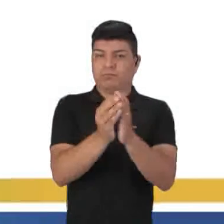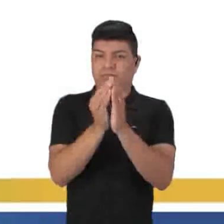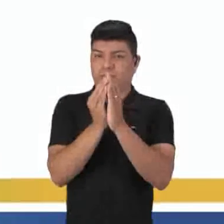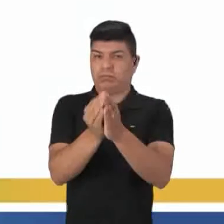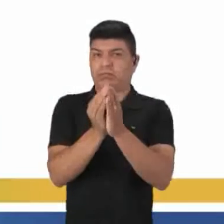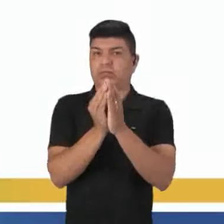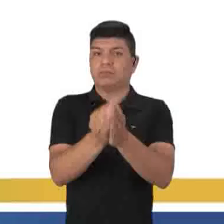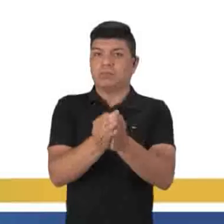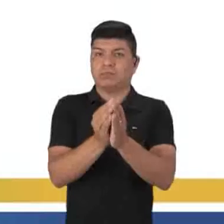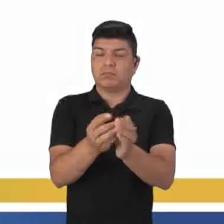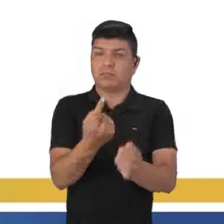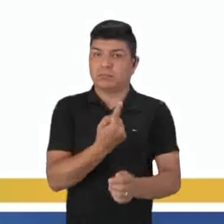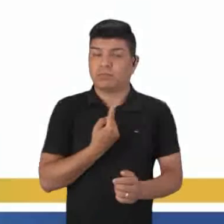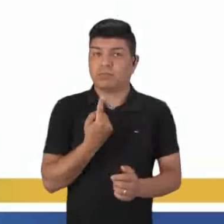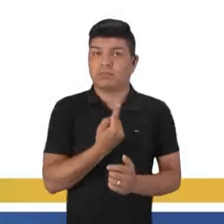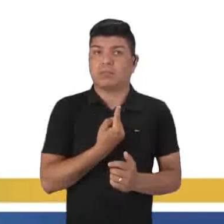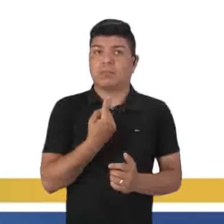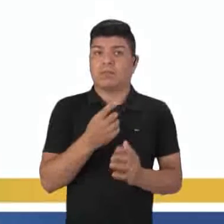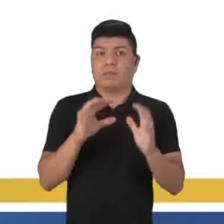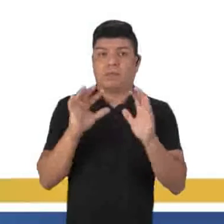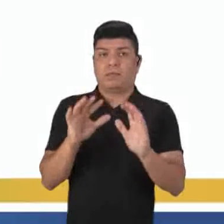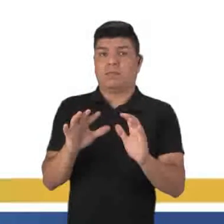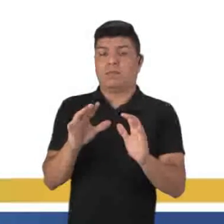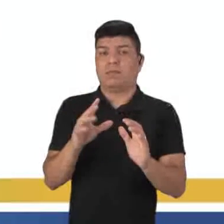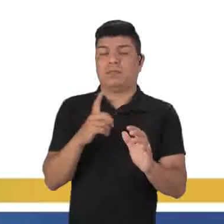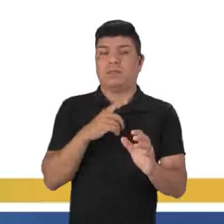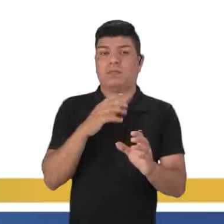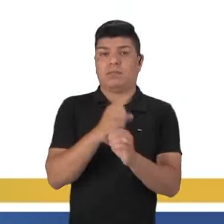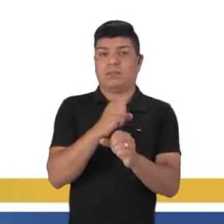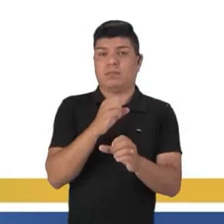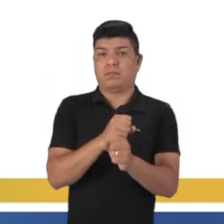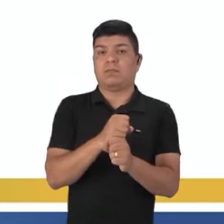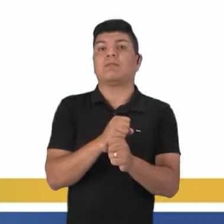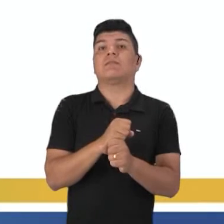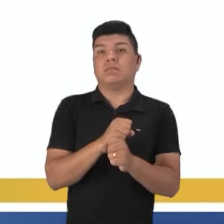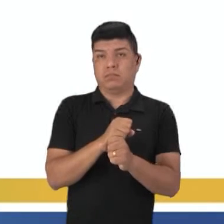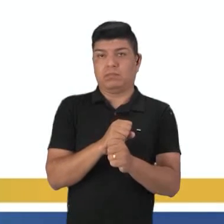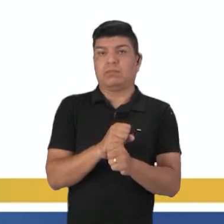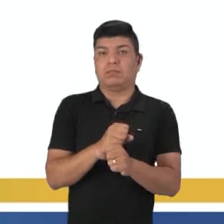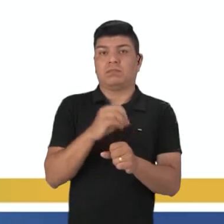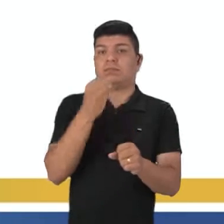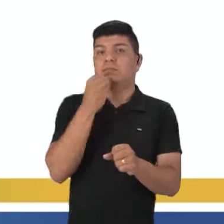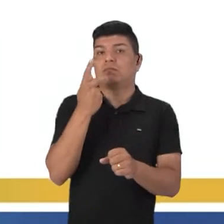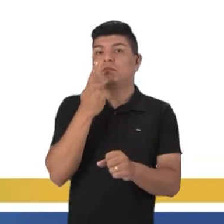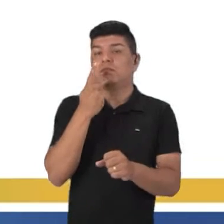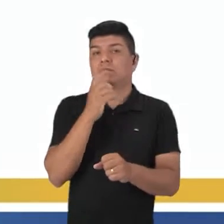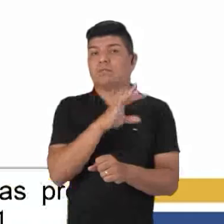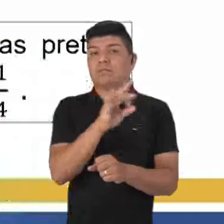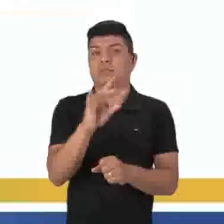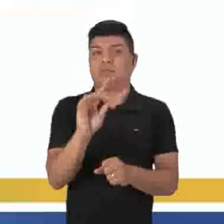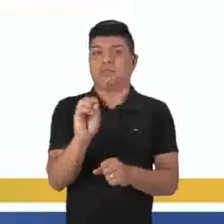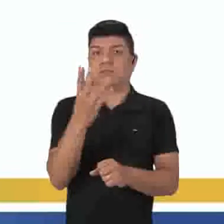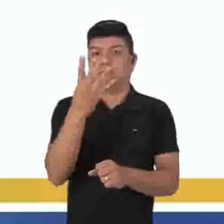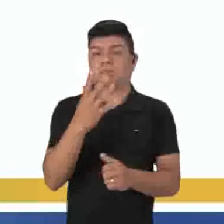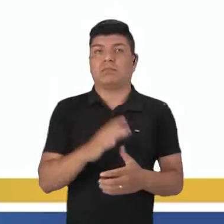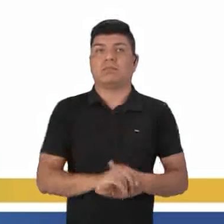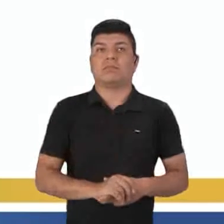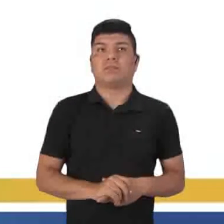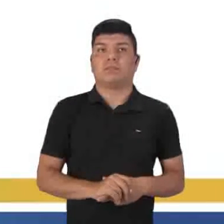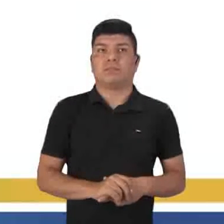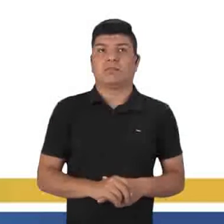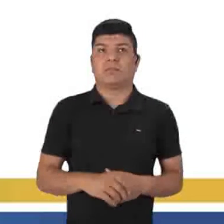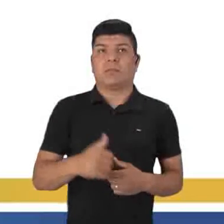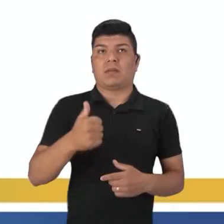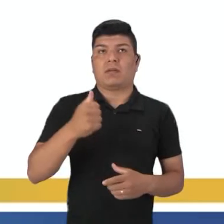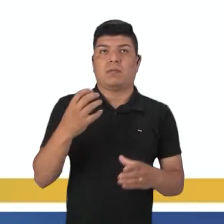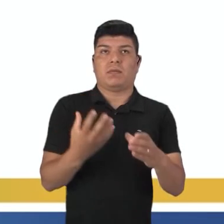eventos dependentes. Então, nesse caso, nós faremos o cálculo da probabilidade considerando aí cada etapa. Então,